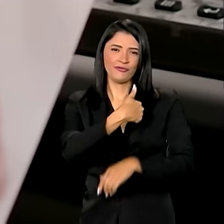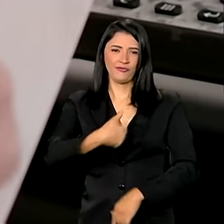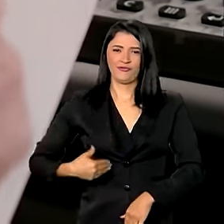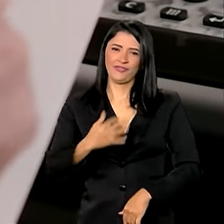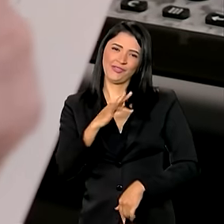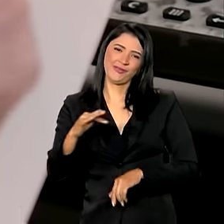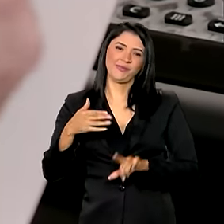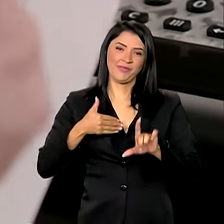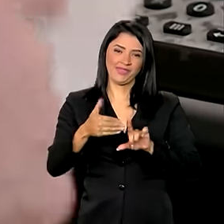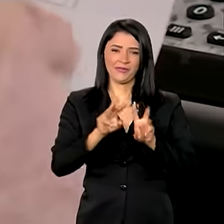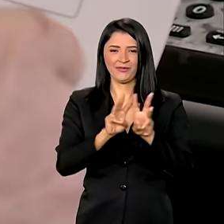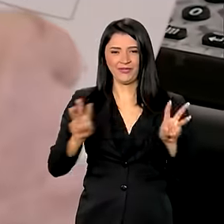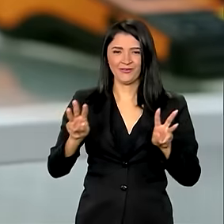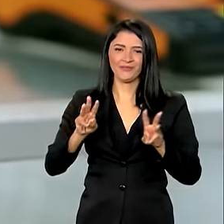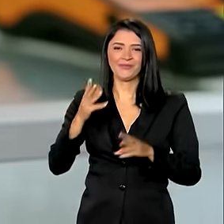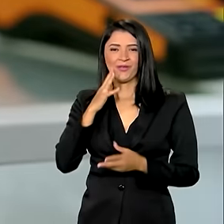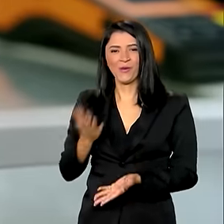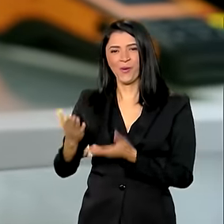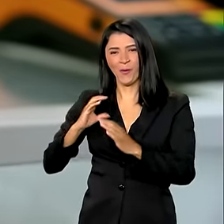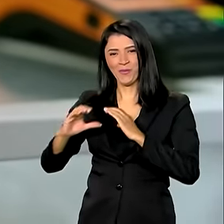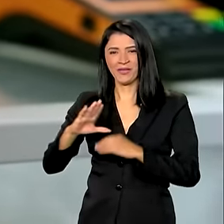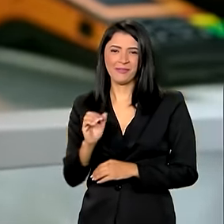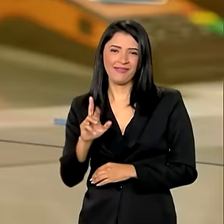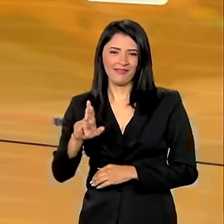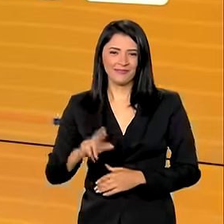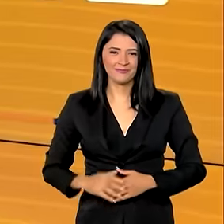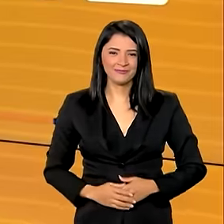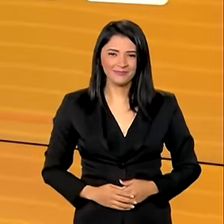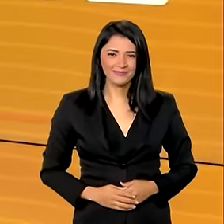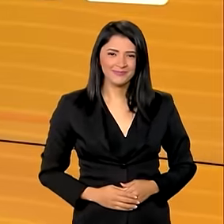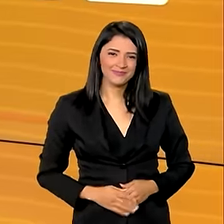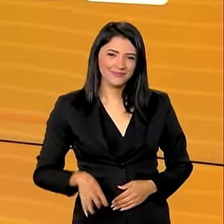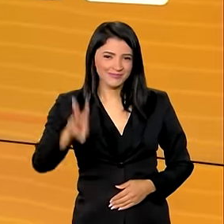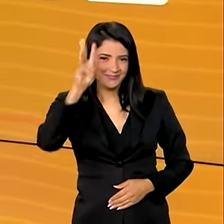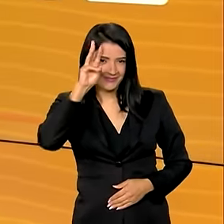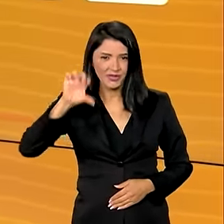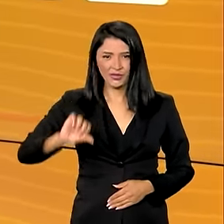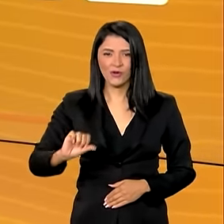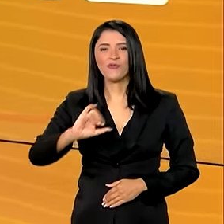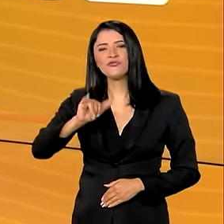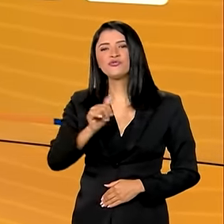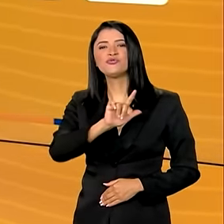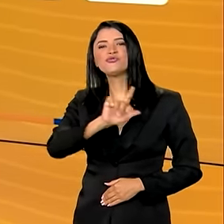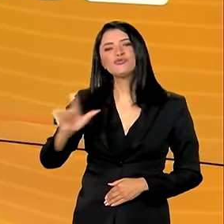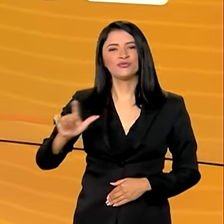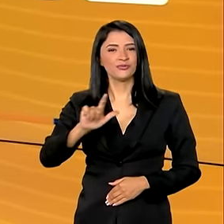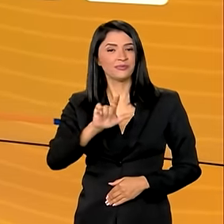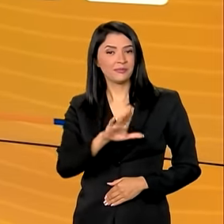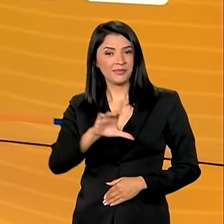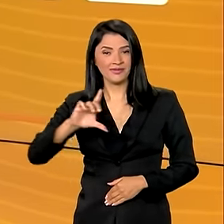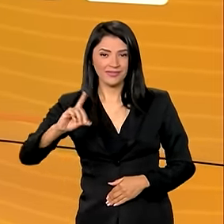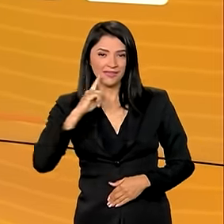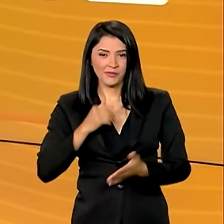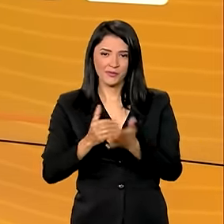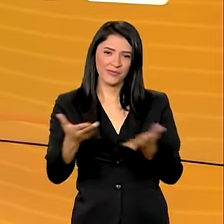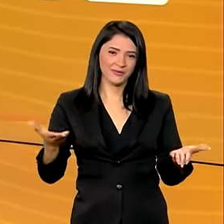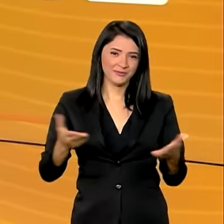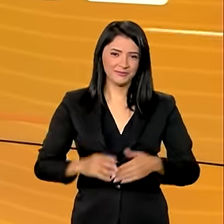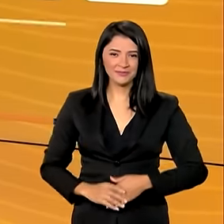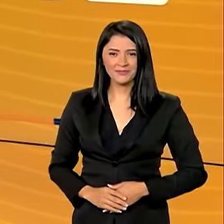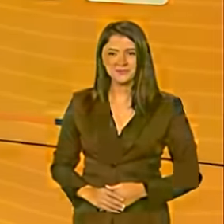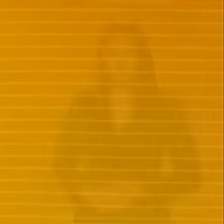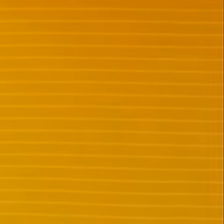federal por meio da plataforma Comunica BR. Terça-feira, 9 de julho, o Brasil em Dia começa